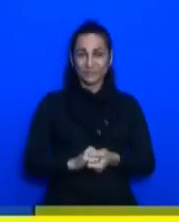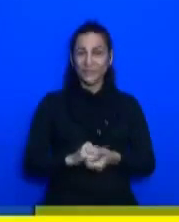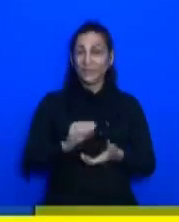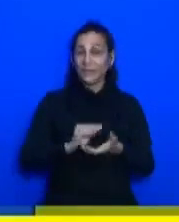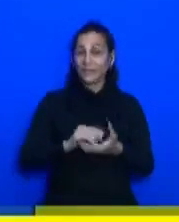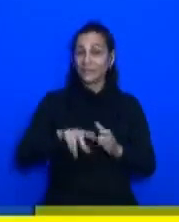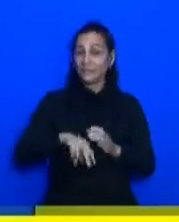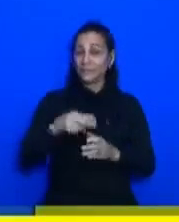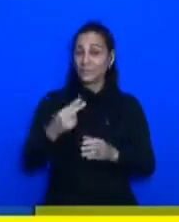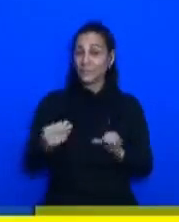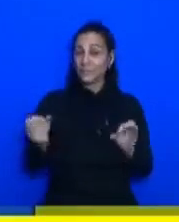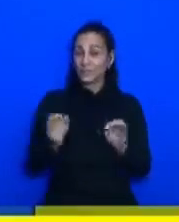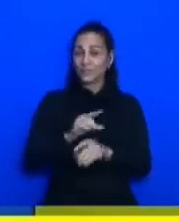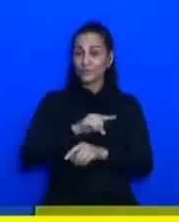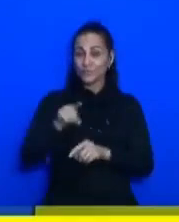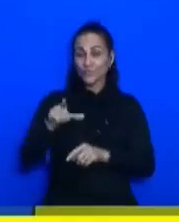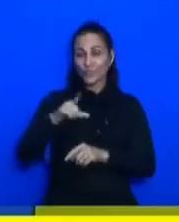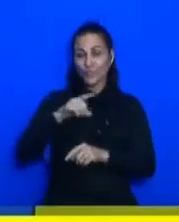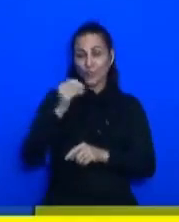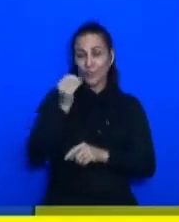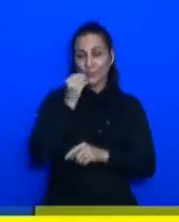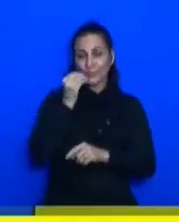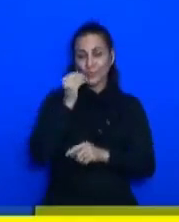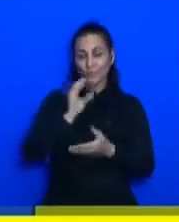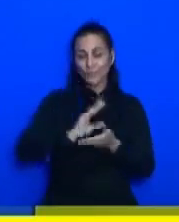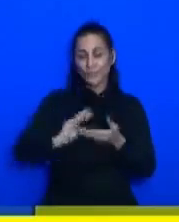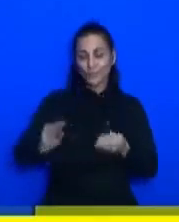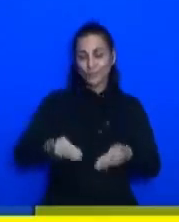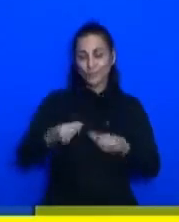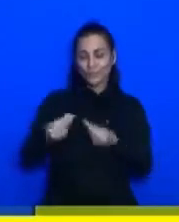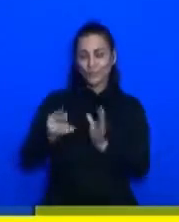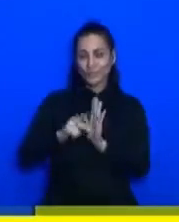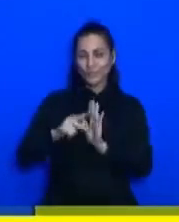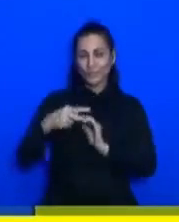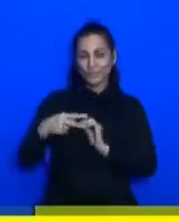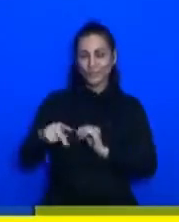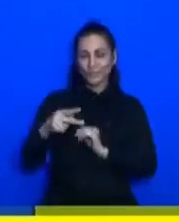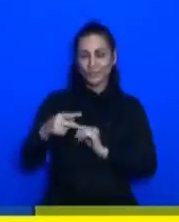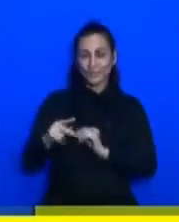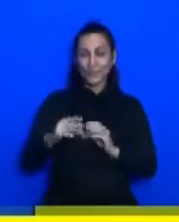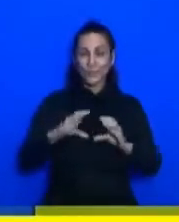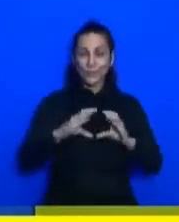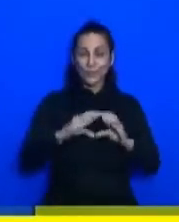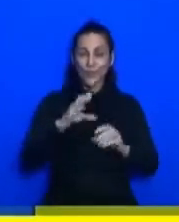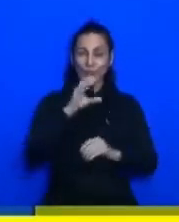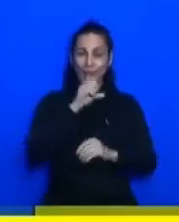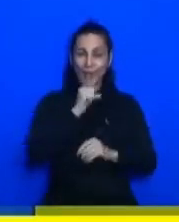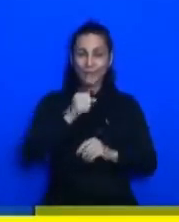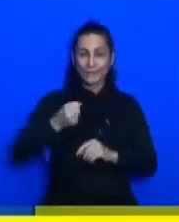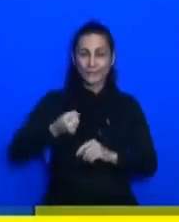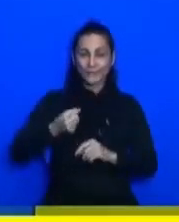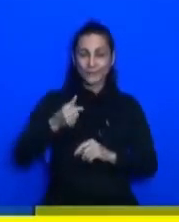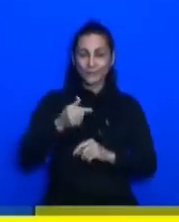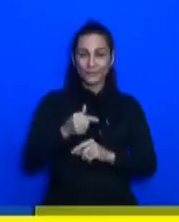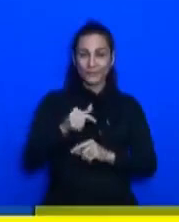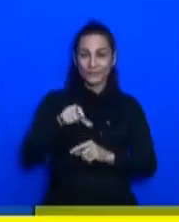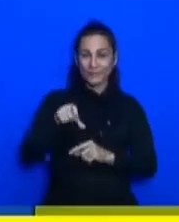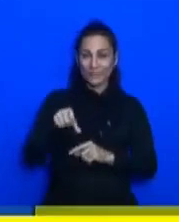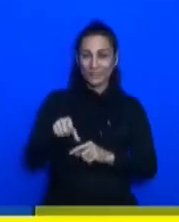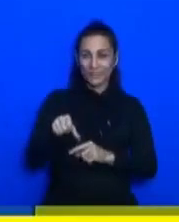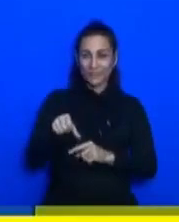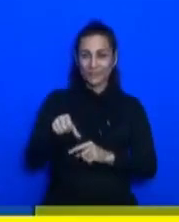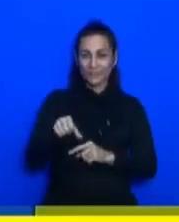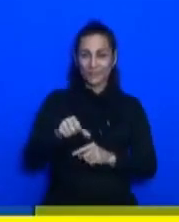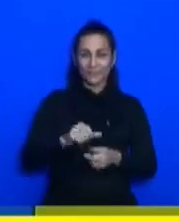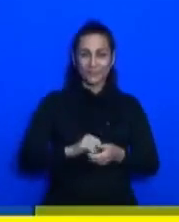Ainda faltam 2 números. Você tem chances. Este prêmio pode sair para você. Bola laranja número 79.